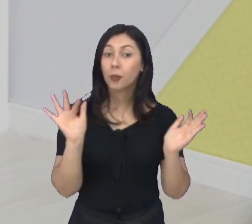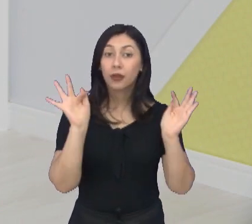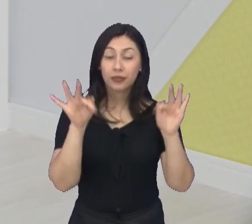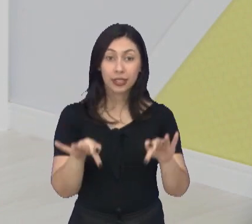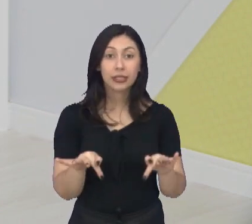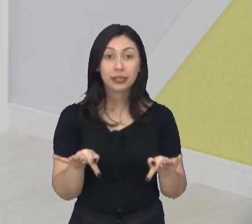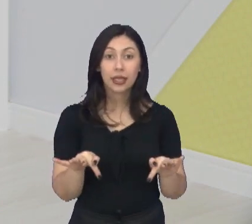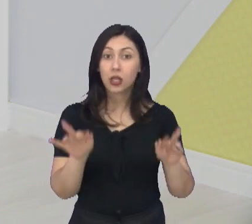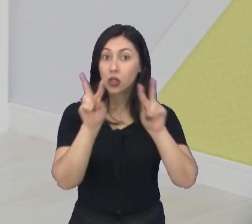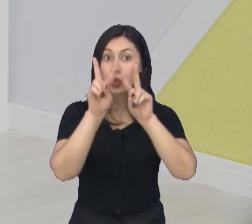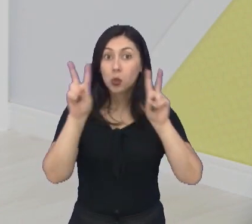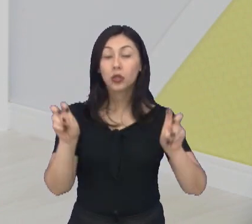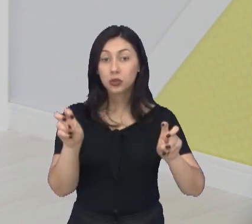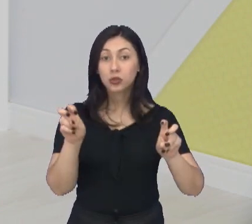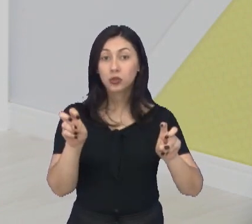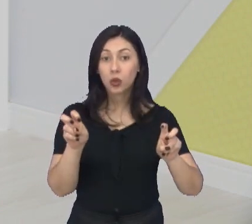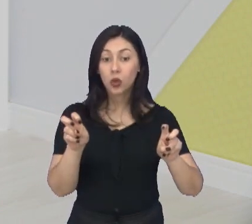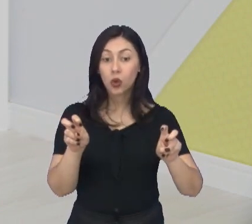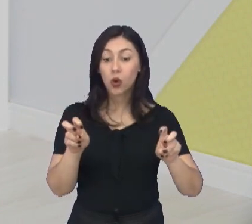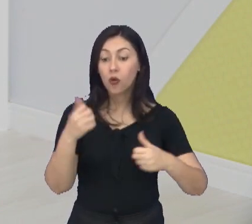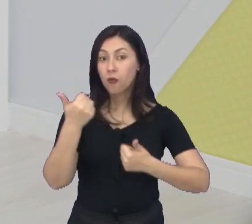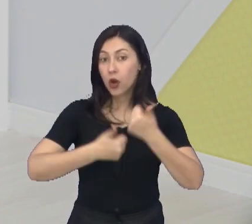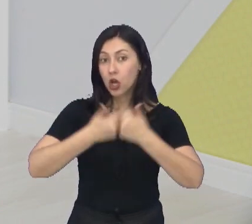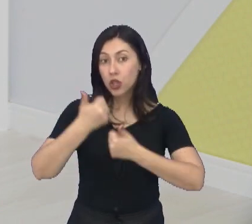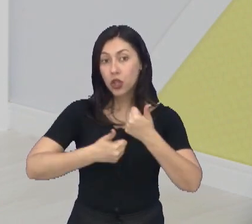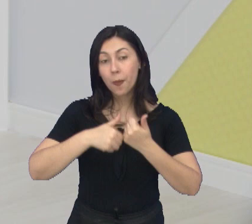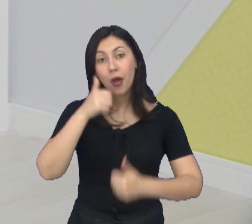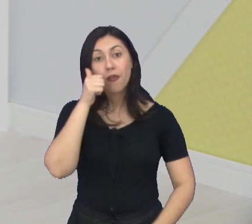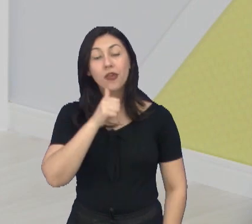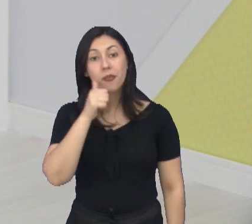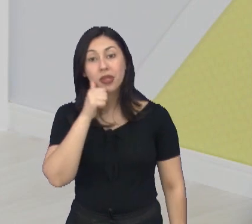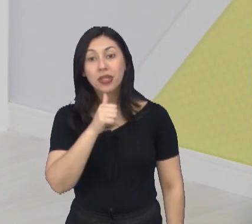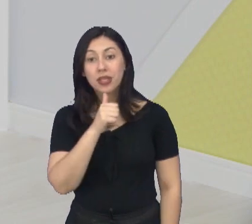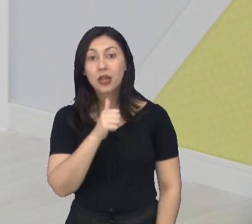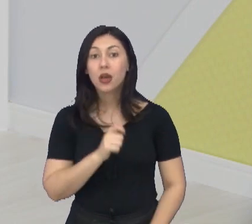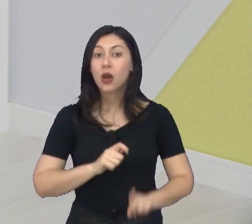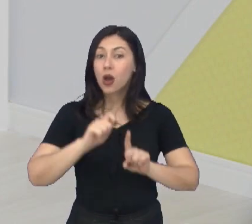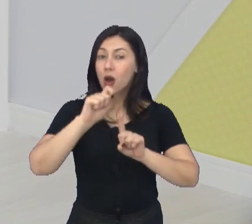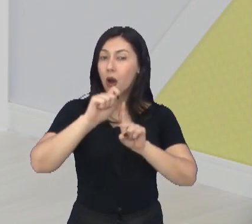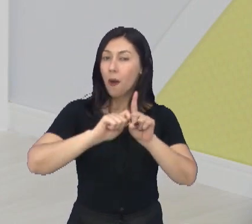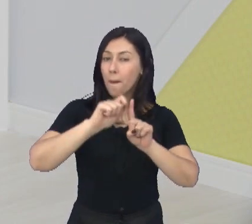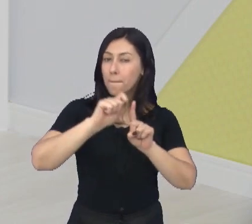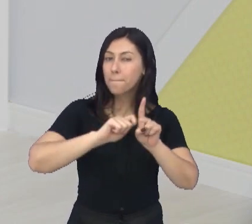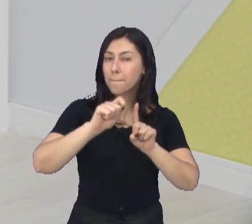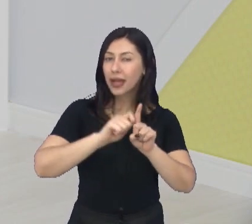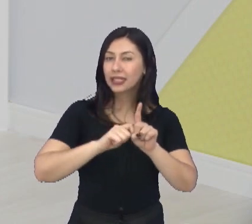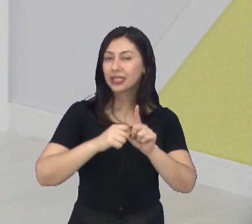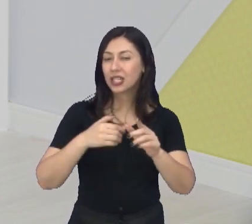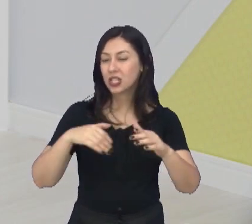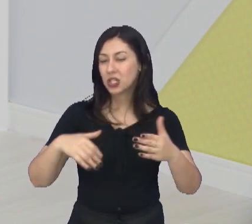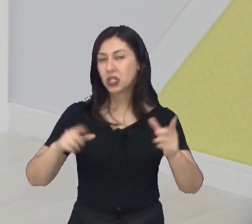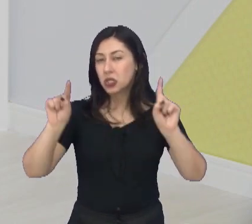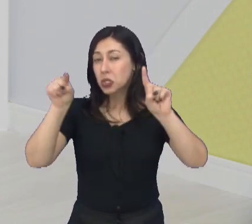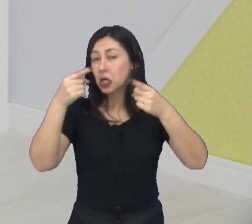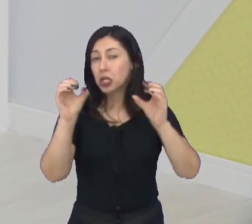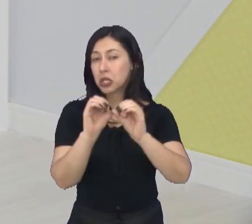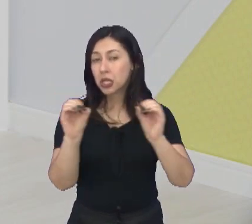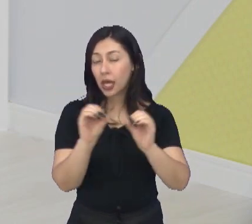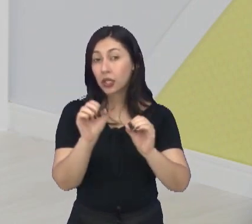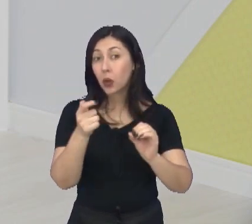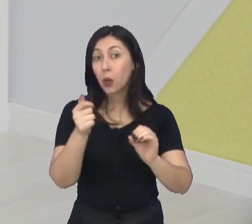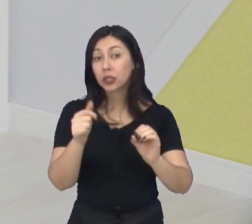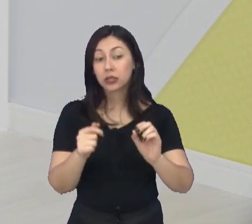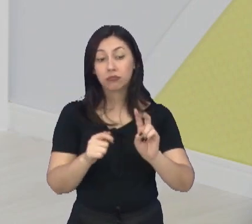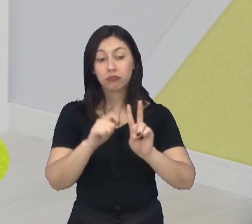Esporte de hoje, falando agora de futebol feminino. Um mês longe de partidas oficiais e quase 2 sem jogar pelo Campeonato Paulista. O